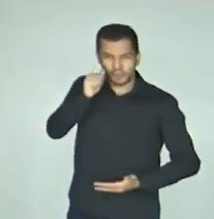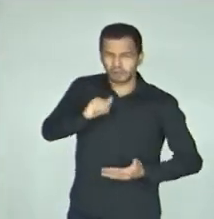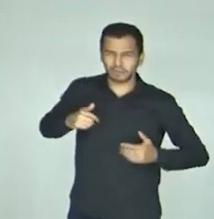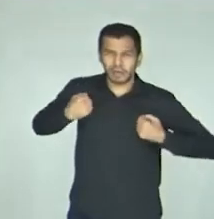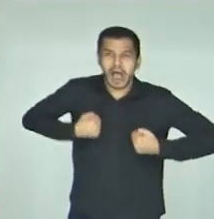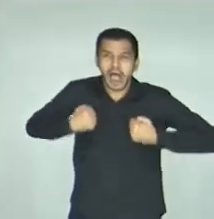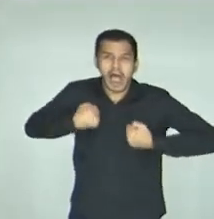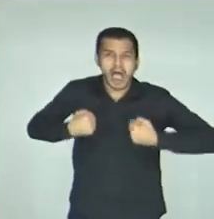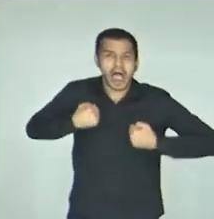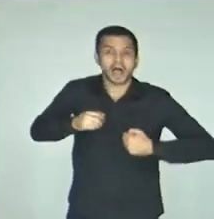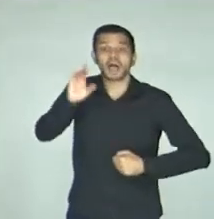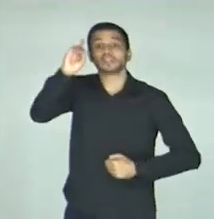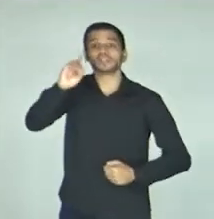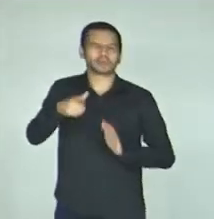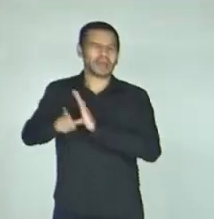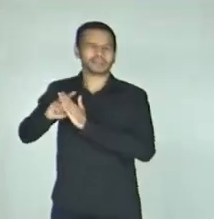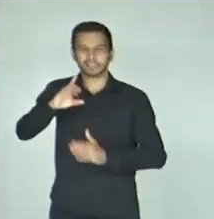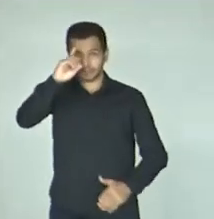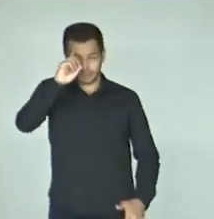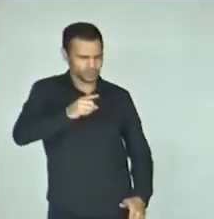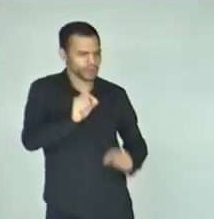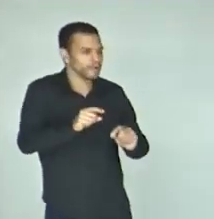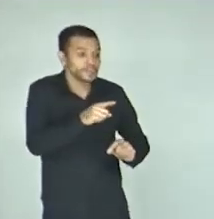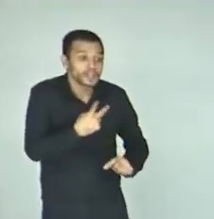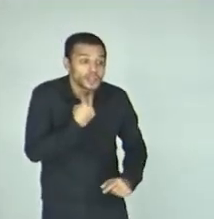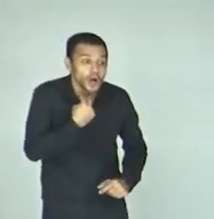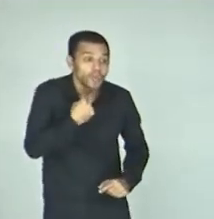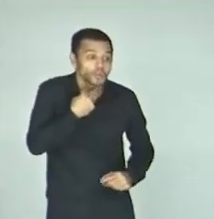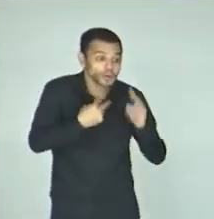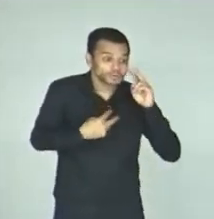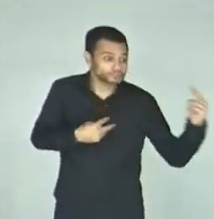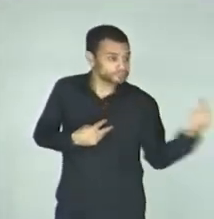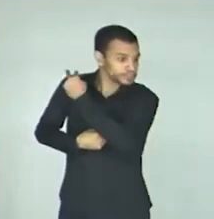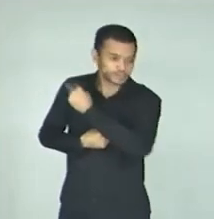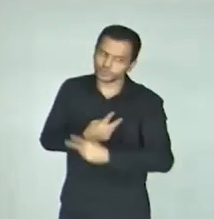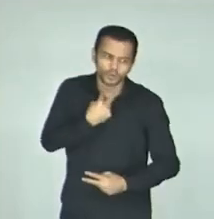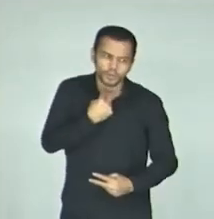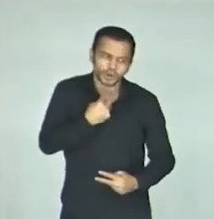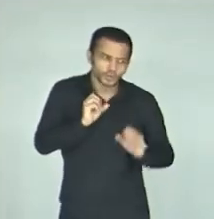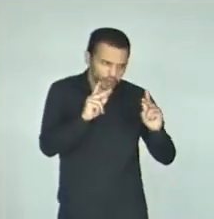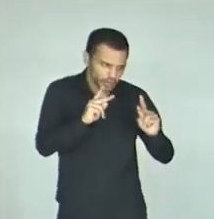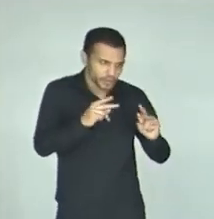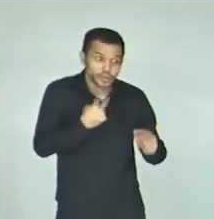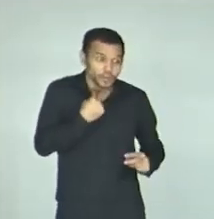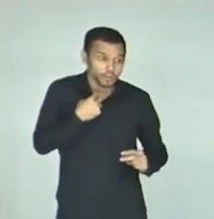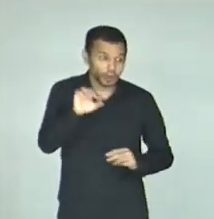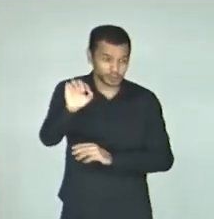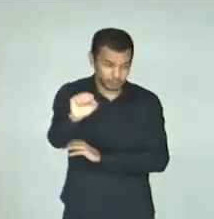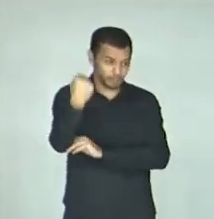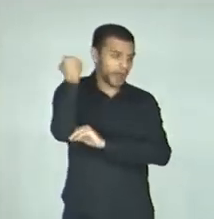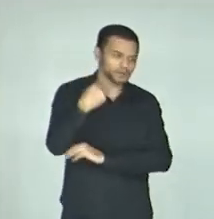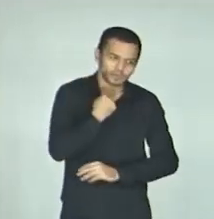não Deus vai estragar esse negócio todo Deus vai fazer uma coisa terrível aqui nem olha para trás